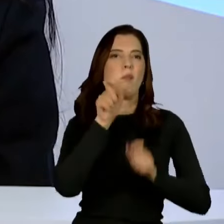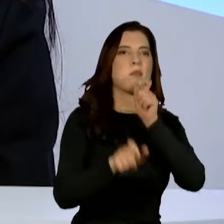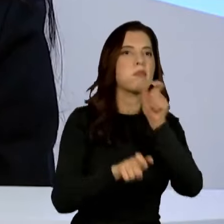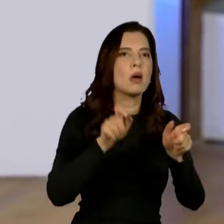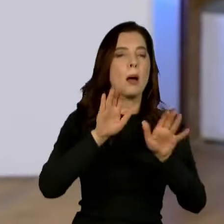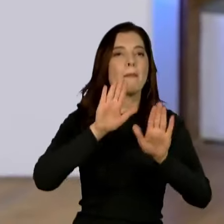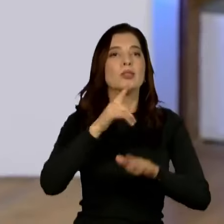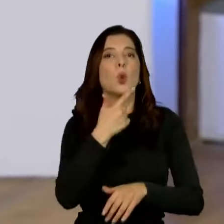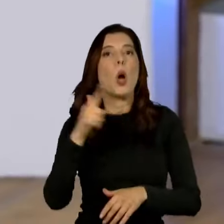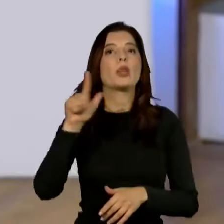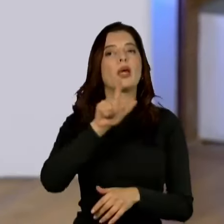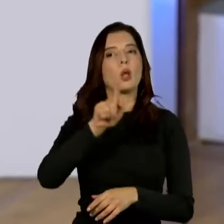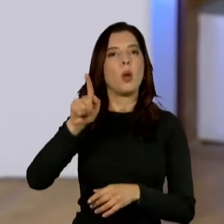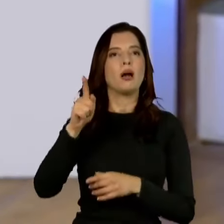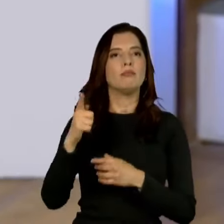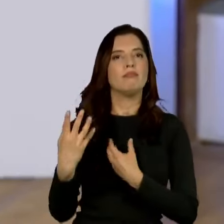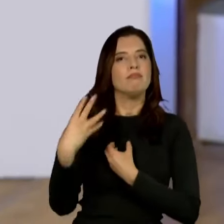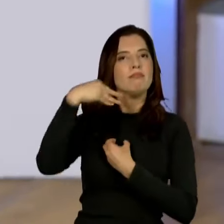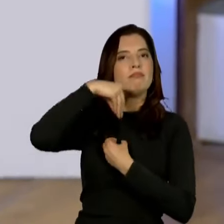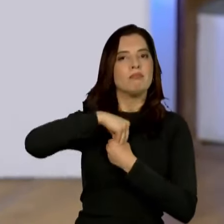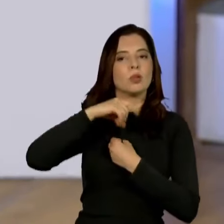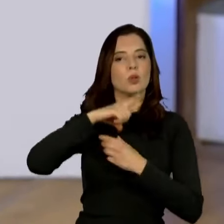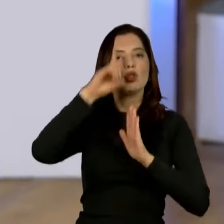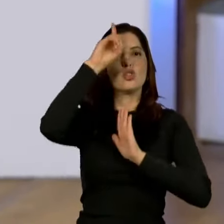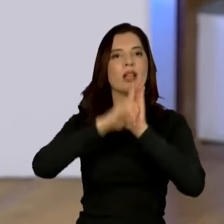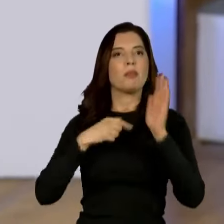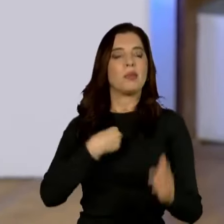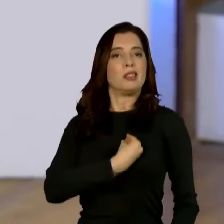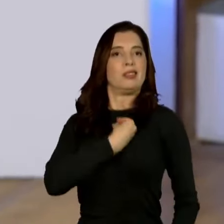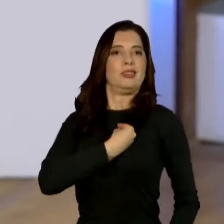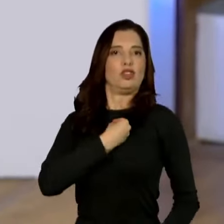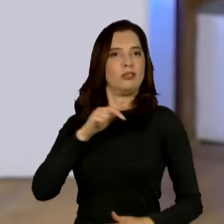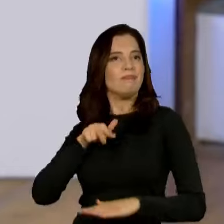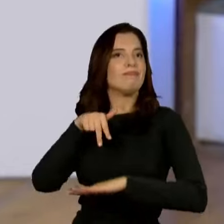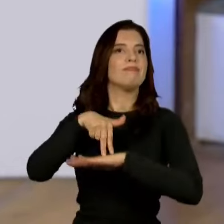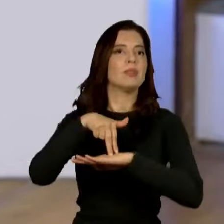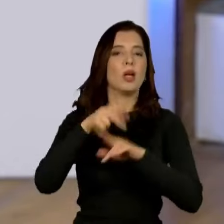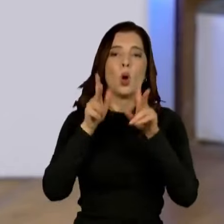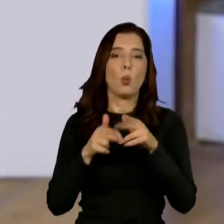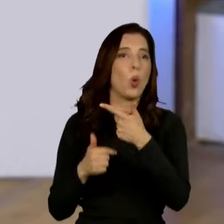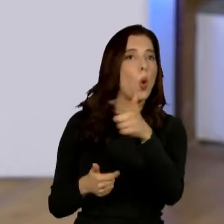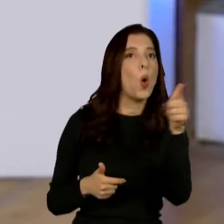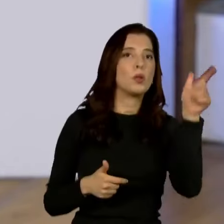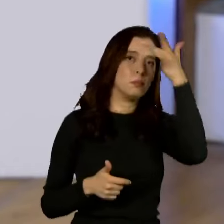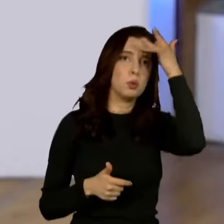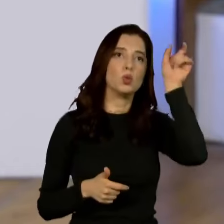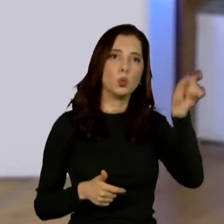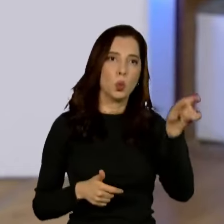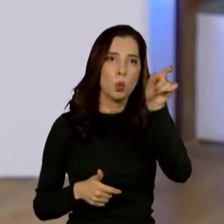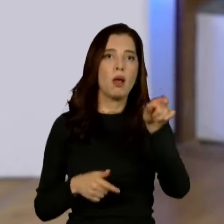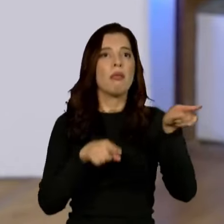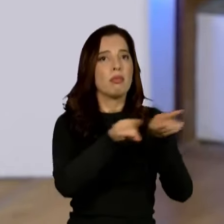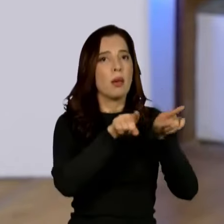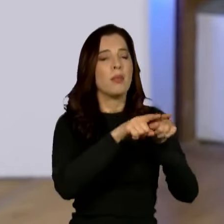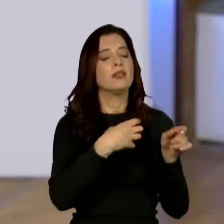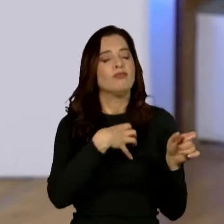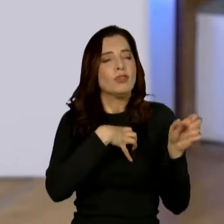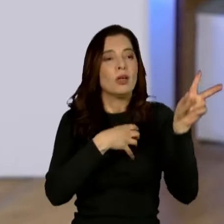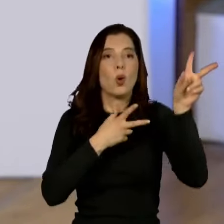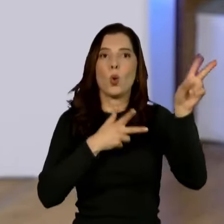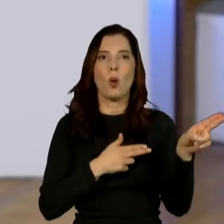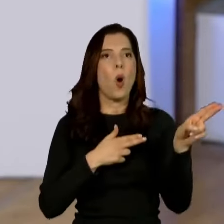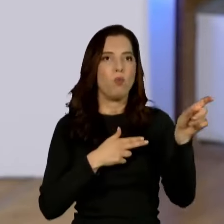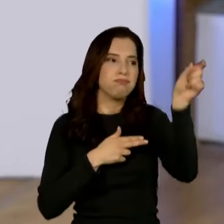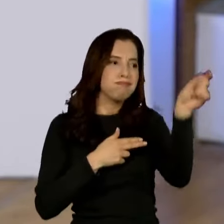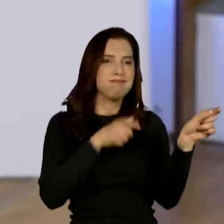mas um idioma que me dizia que eu havia o direito de existir, que havia outros outros como eu que havia existido, que havia outros outros como eu que havia desirado da mesma maneira que